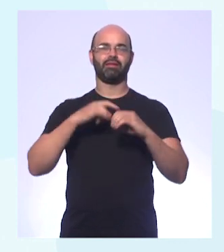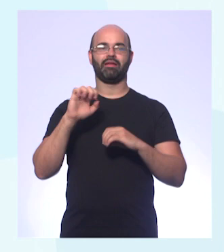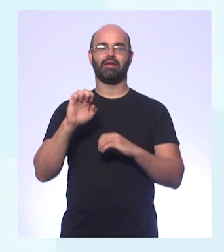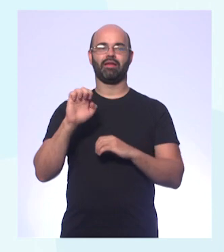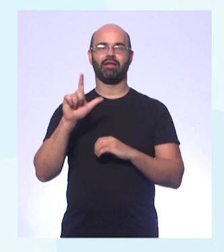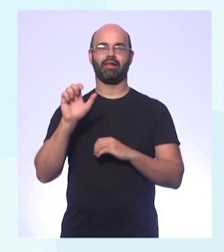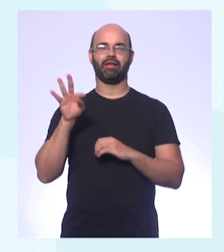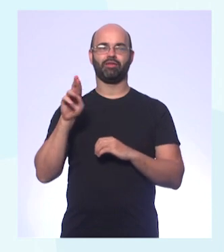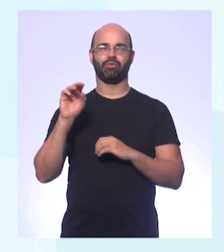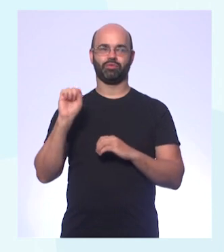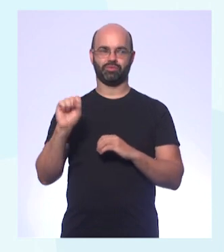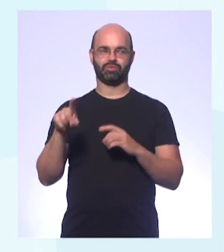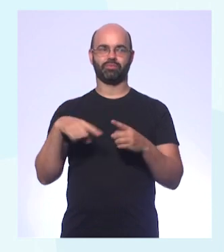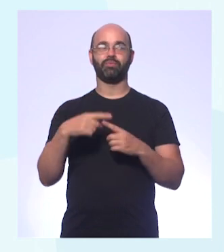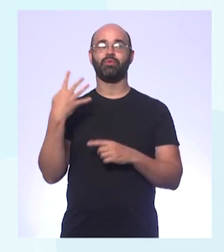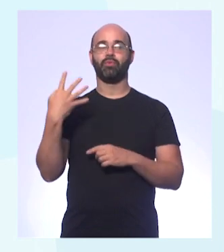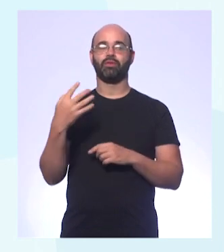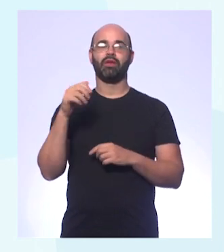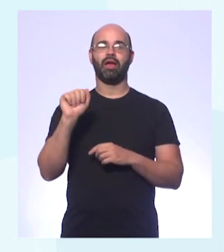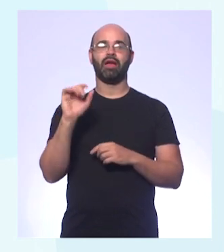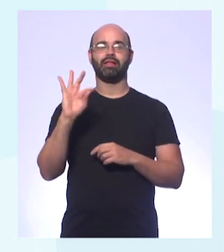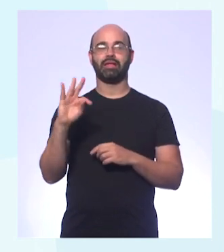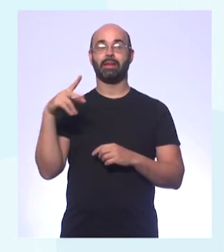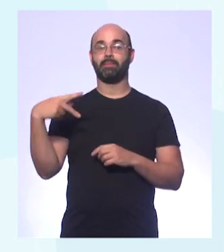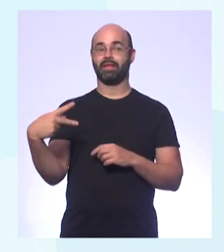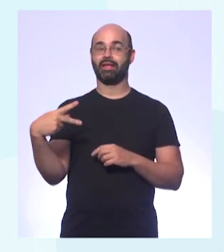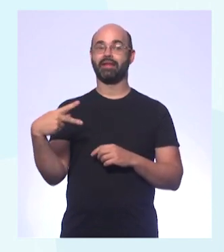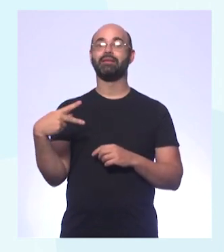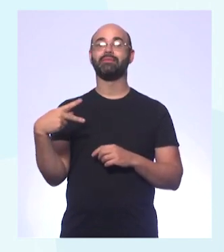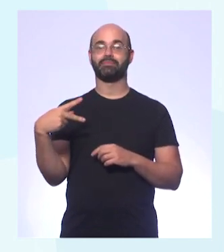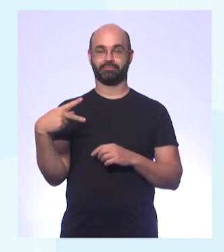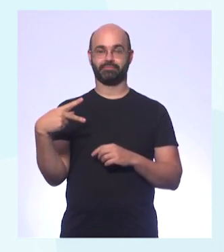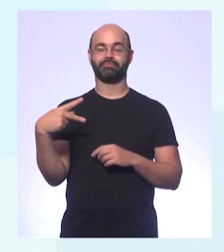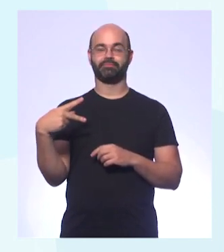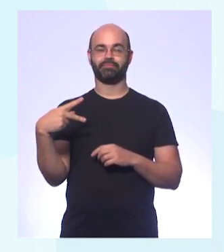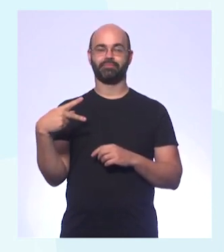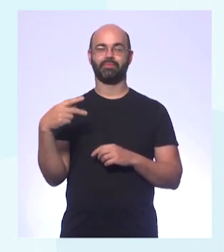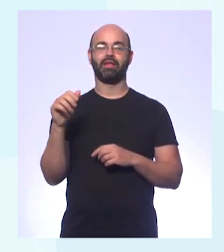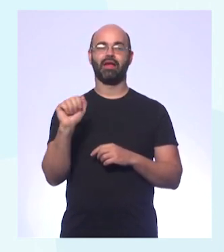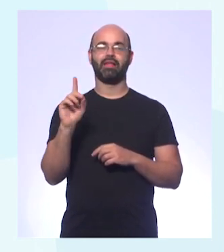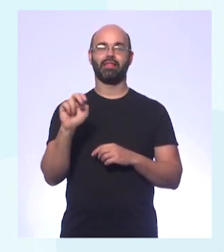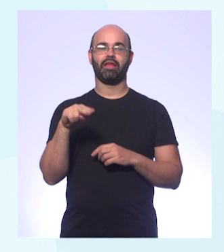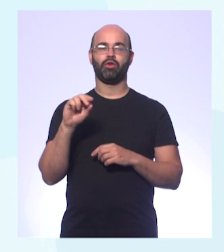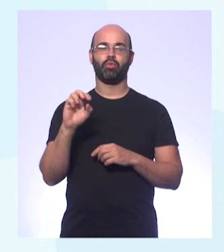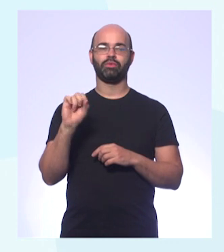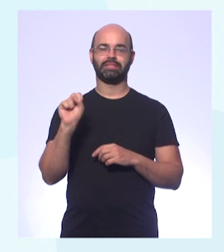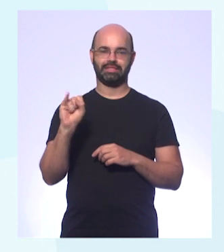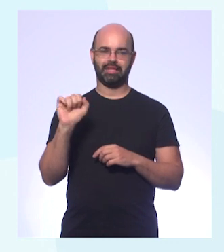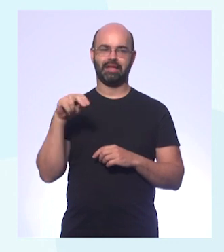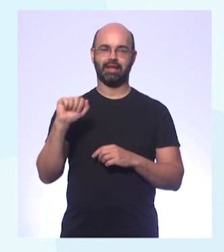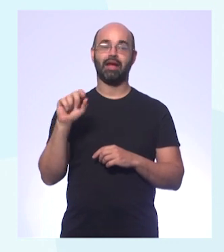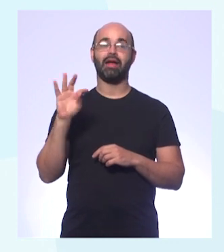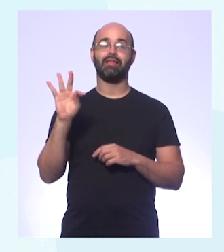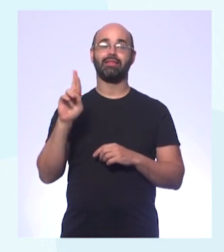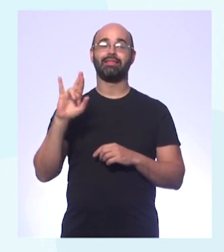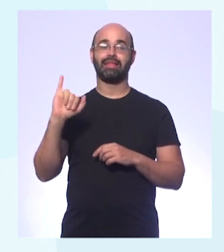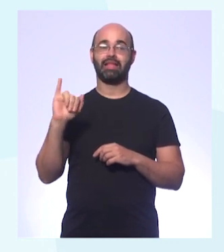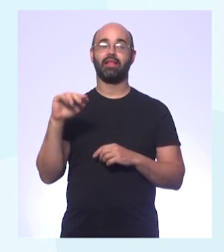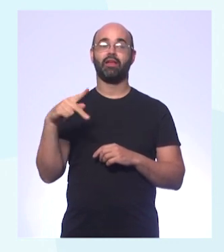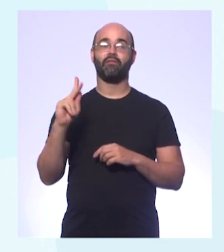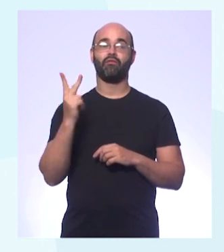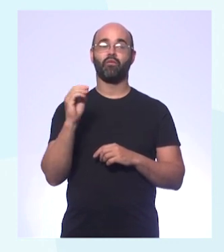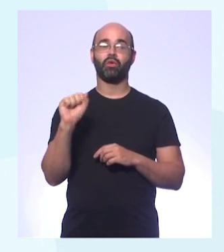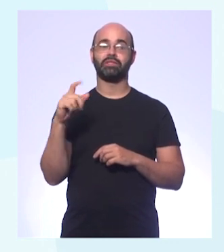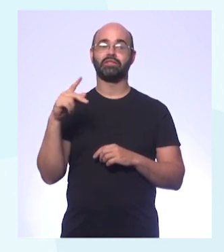produziu 4 adenosinas trifosfato, 4 ATP, né, para ficar mais fácil. E a gente também produziu